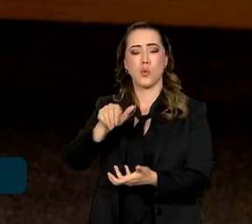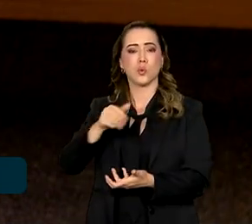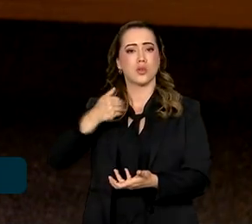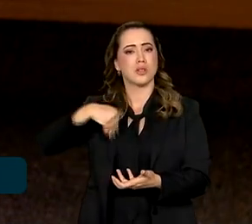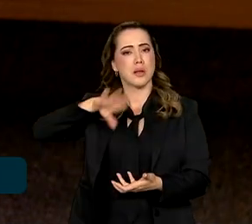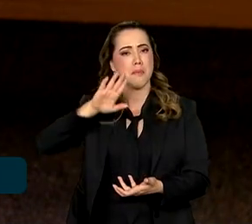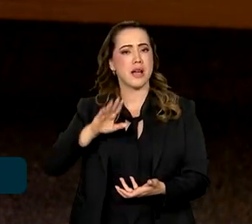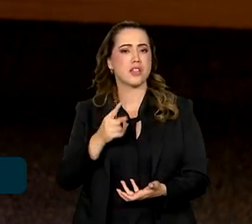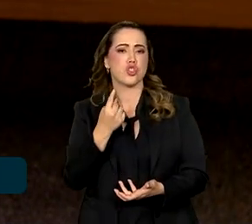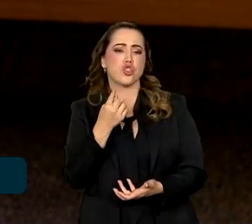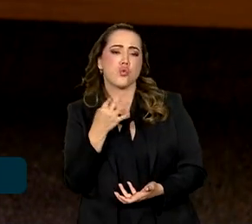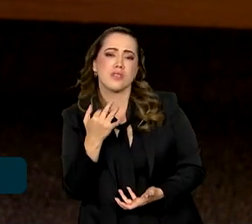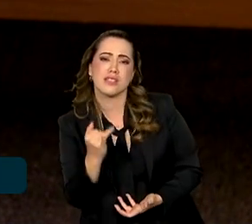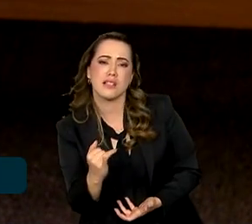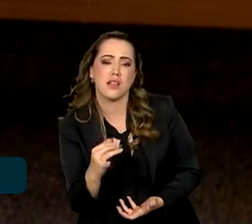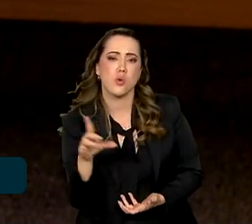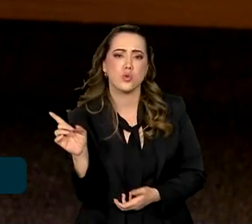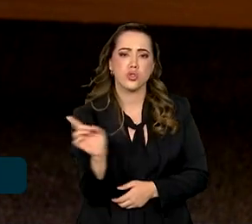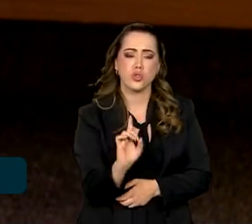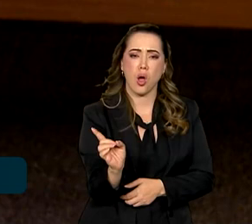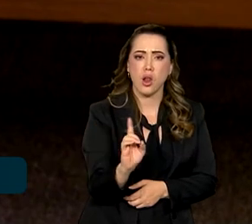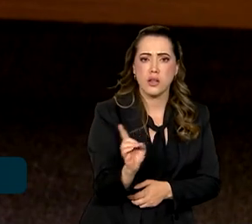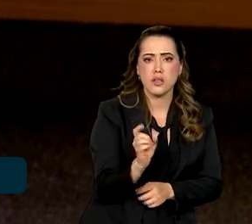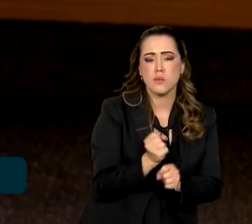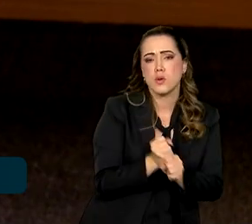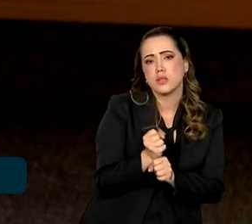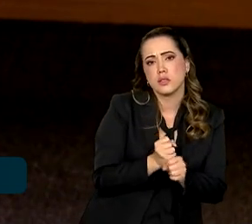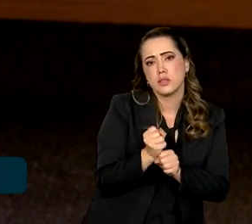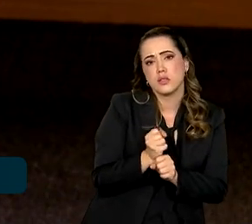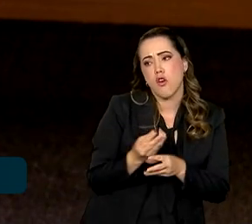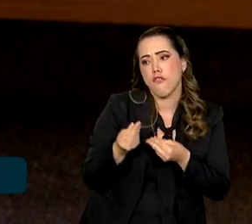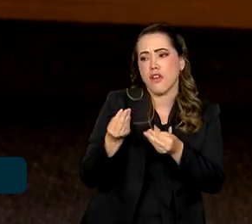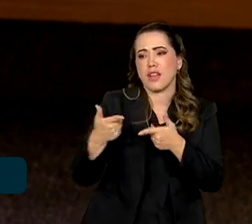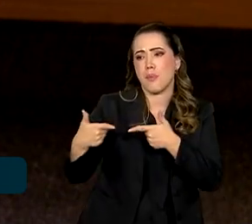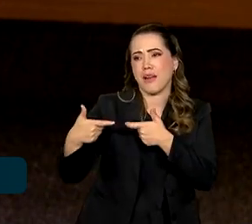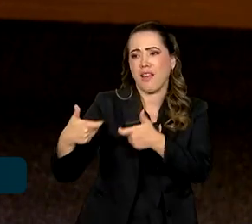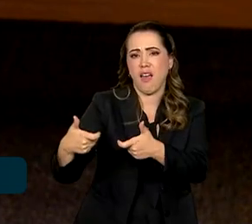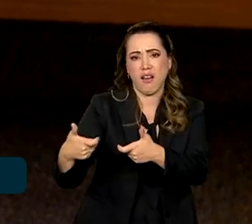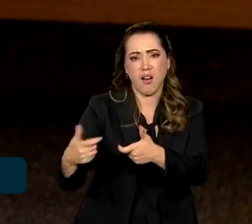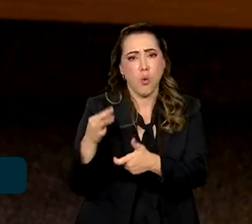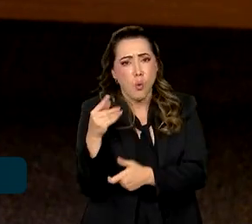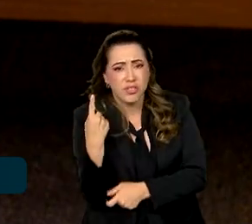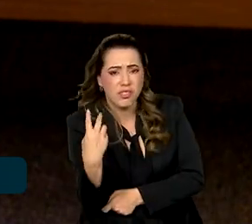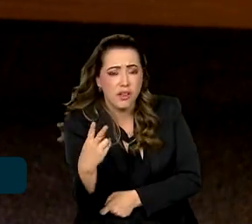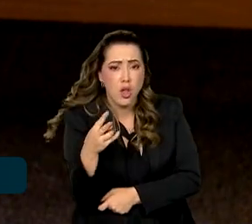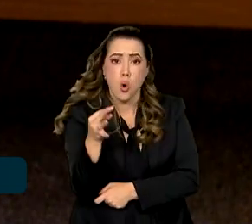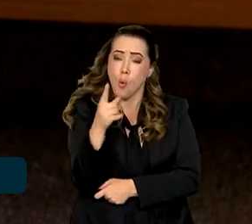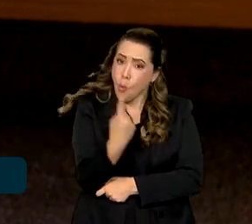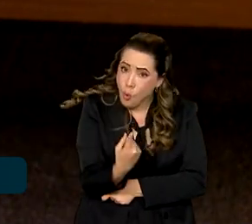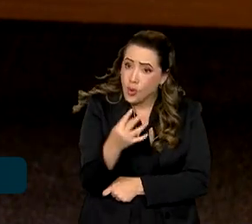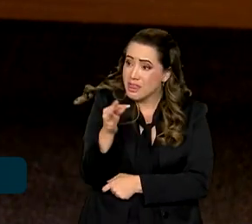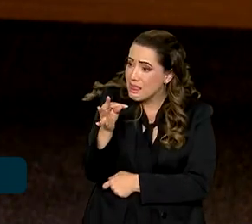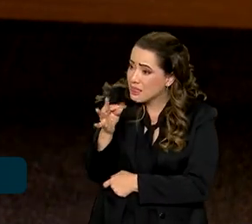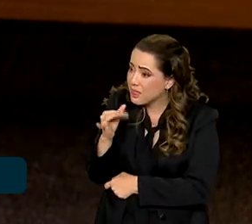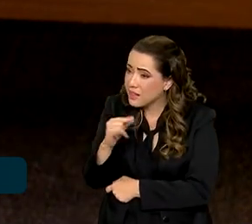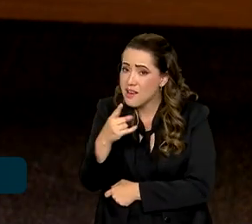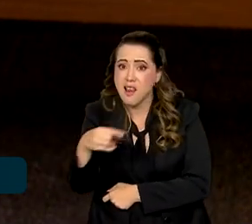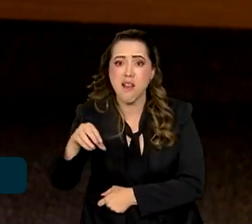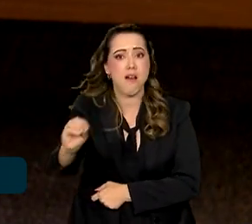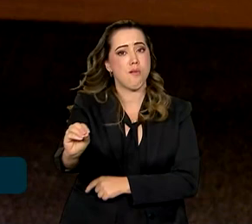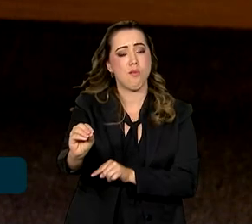de US$1 trilhão por ano para guerras e o mundo vem dizer que não tem dinheiro